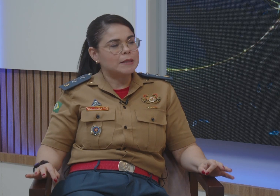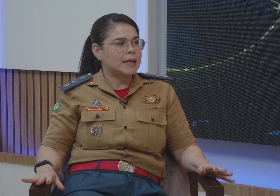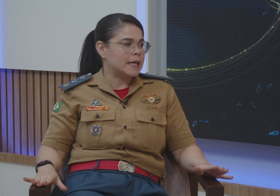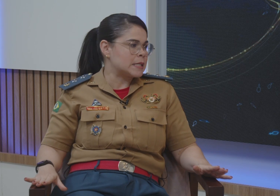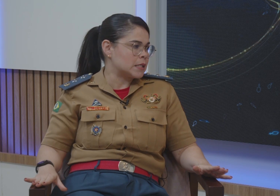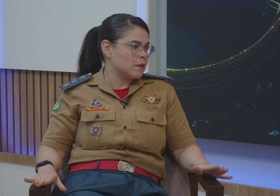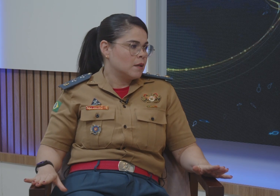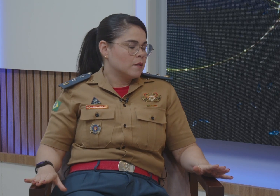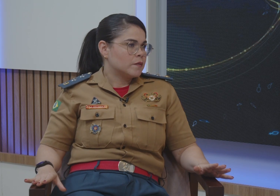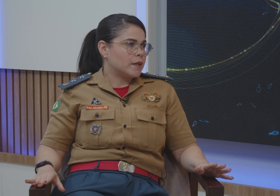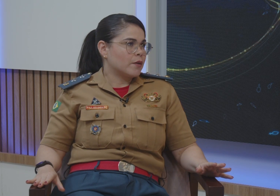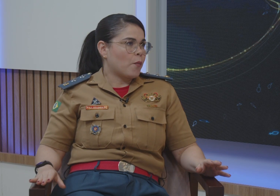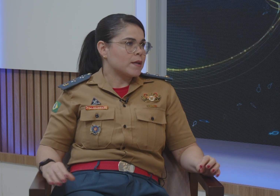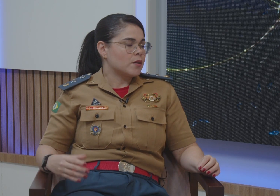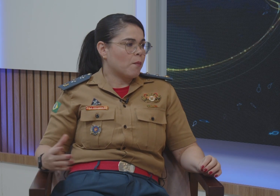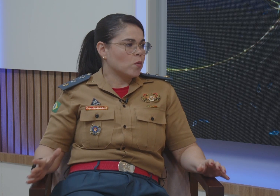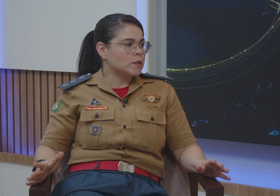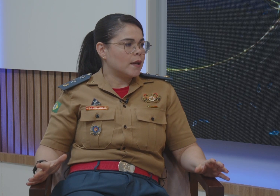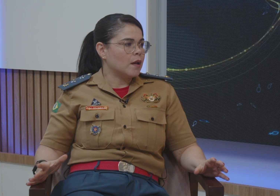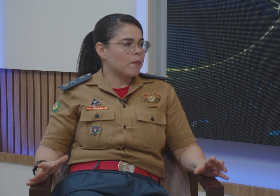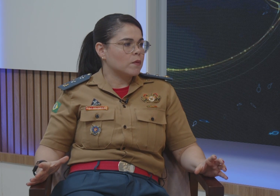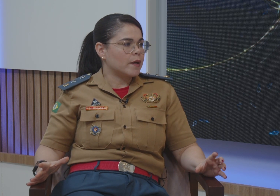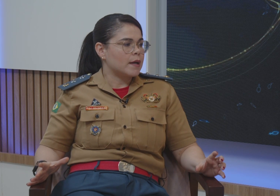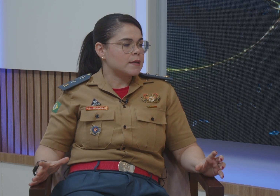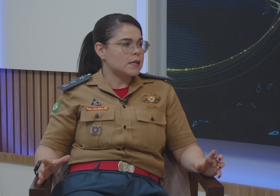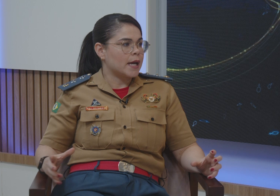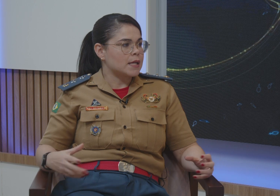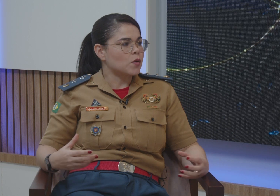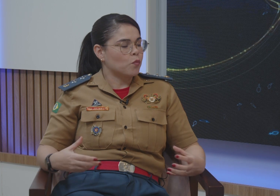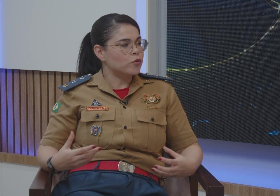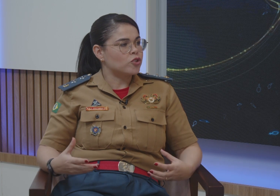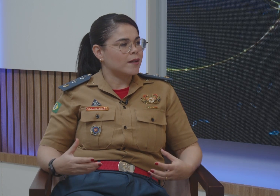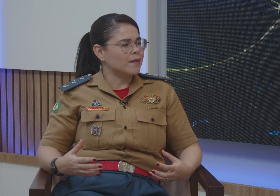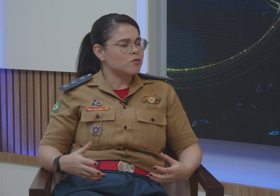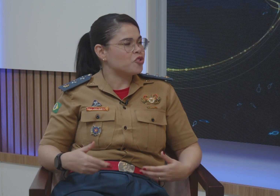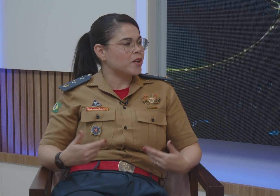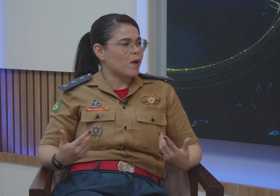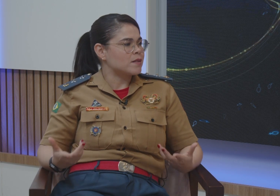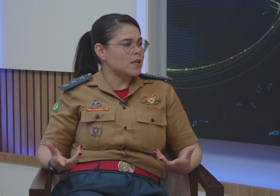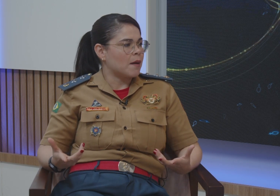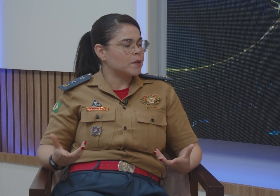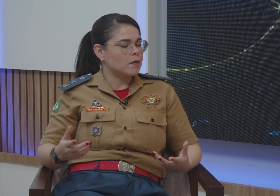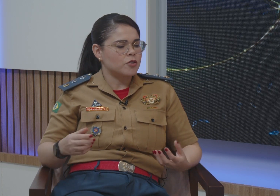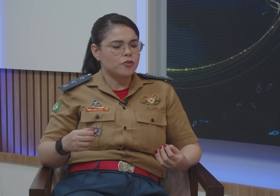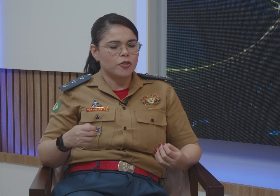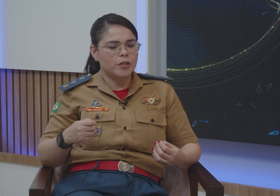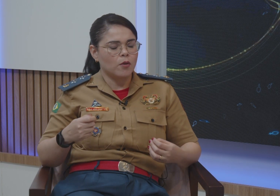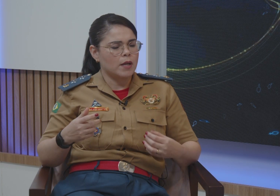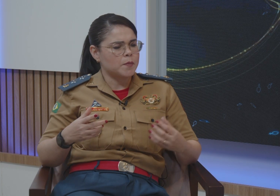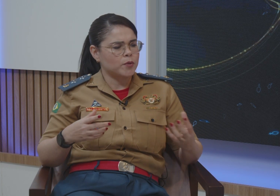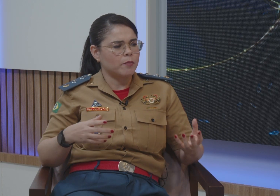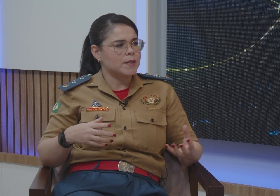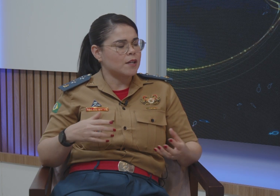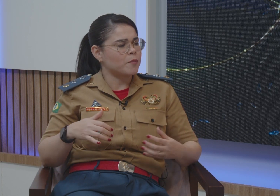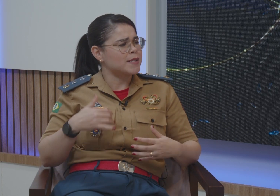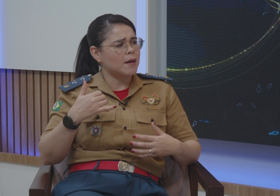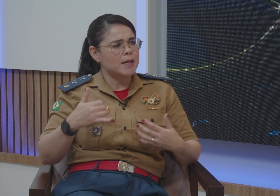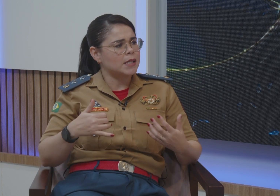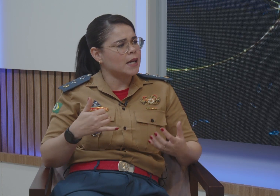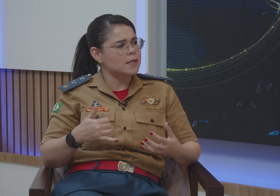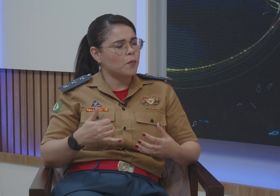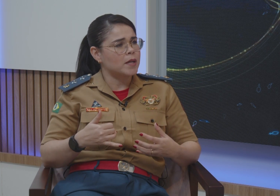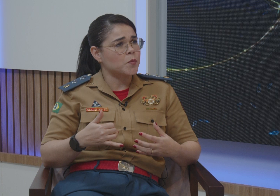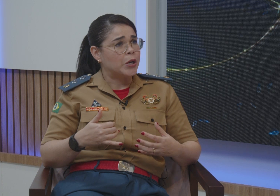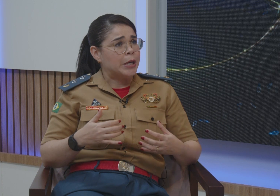de 2013. Né? Então, eu passei um bom tempo, né, essa relação muito direta, ainda não tinha nem WhatsApp, então a gente tinha que ou responder por mensagem, mas era